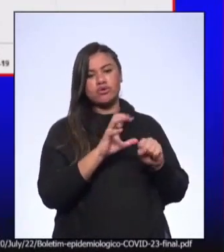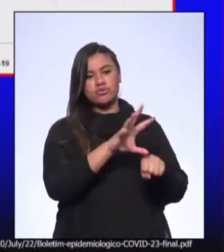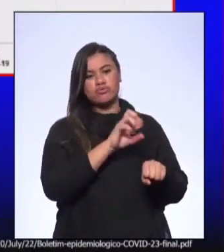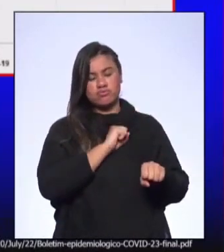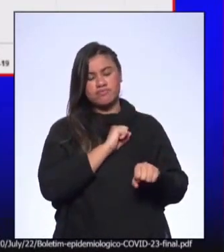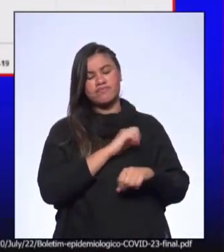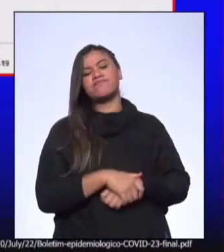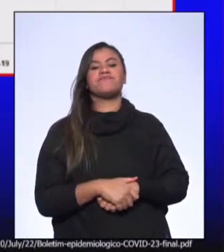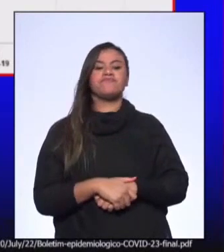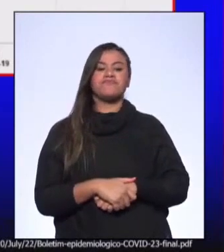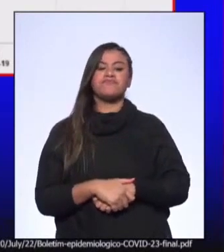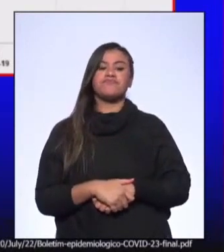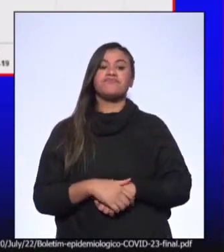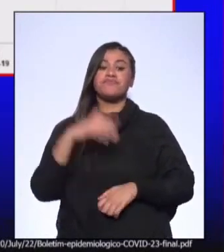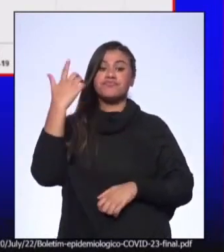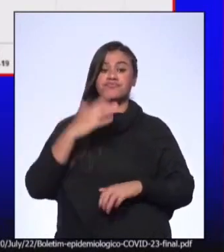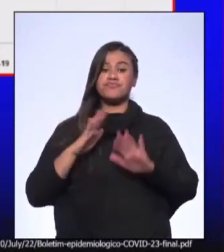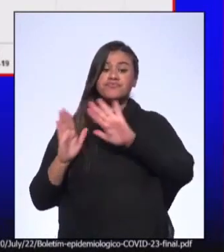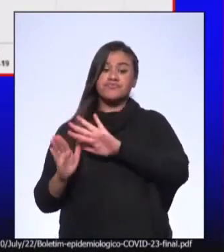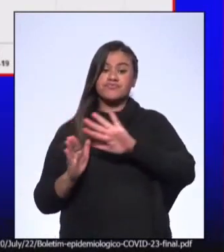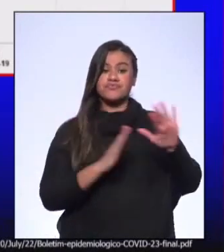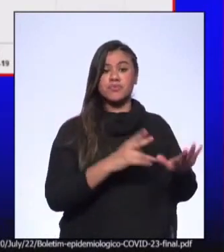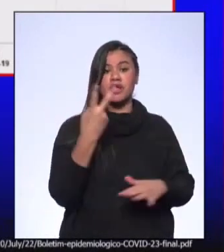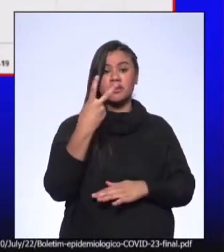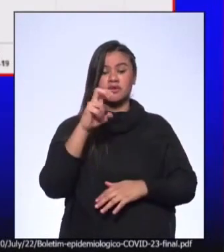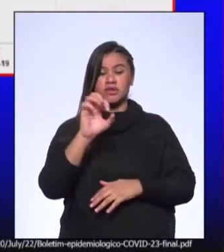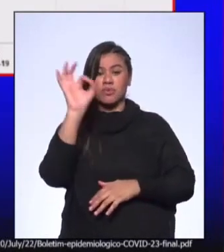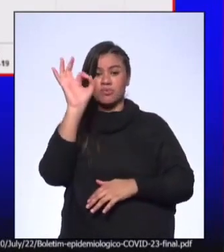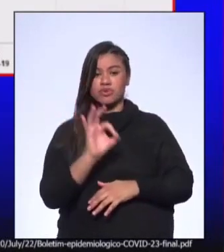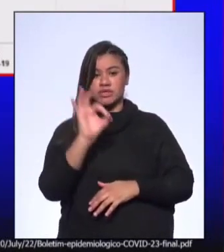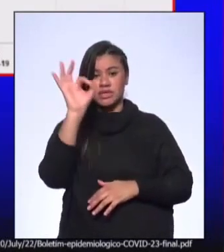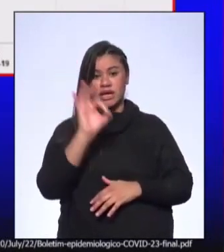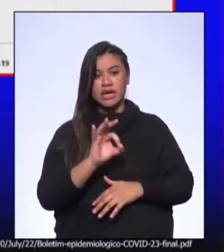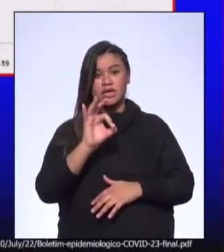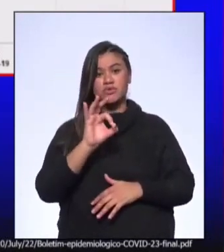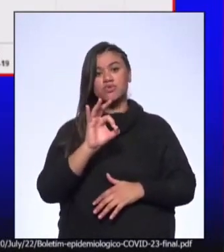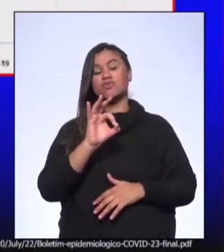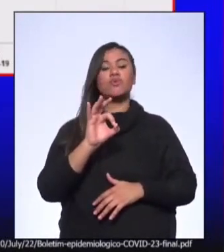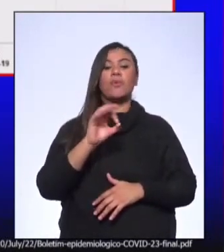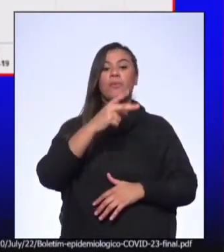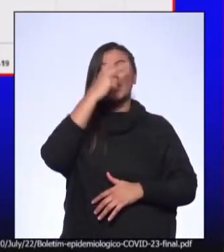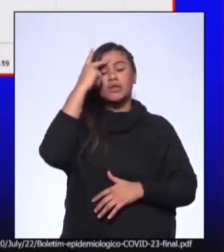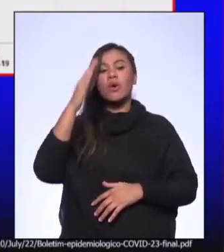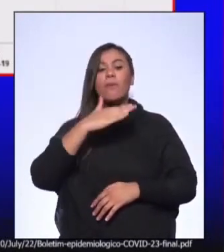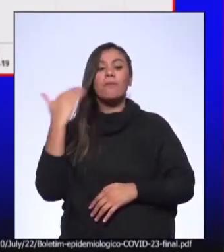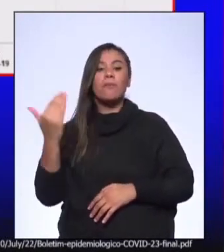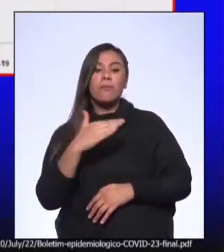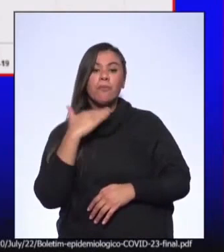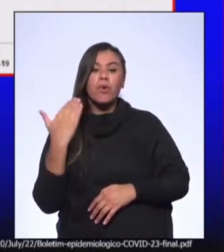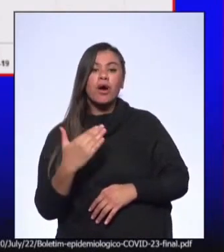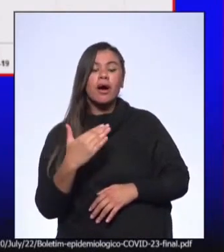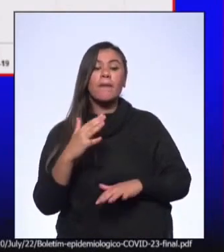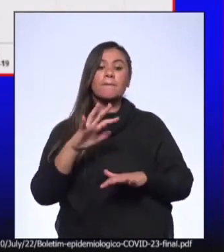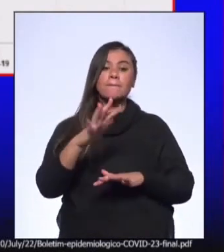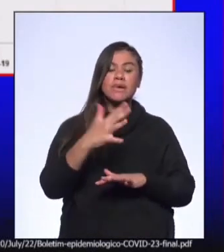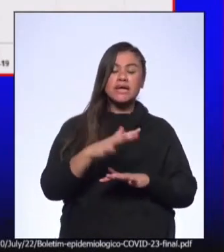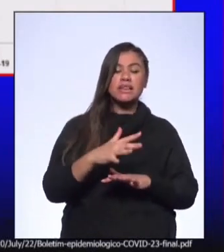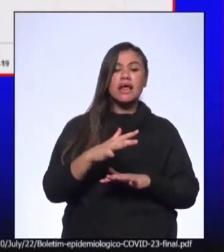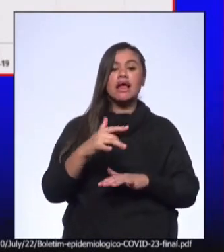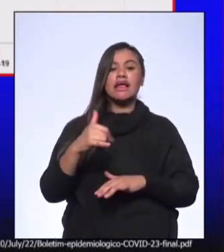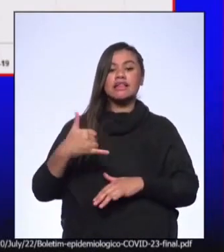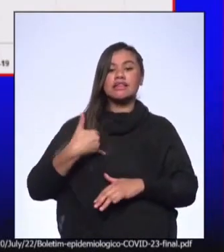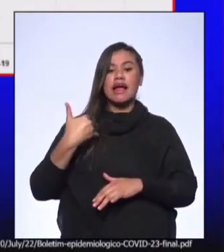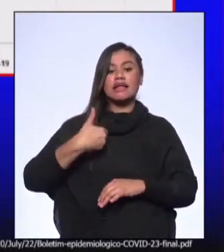25% dos óbitos, vejam bem, 1 em cada 4 óbitos ocorridos no Brasil ocorreram em indivíduos entre 70 e